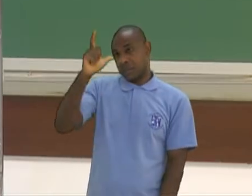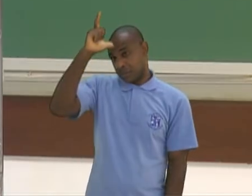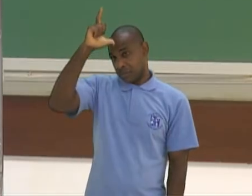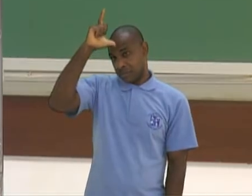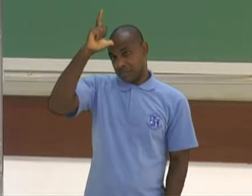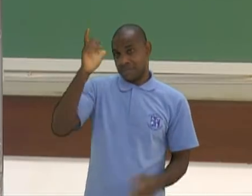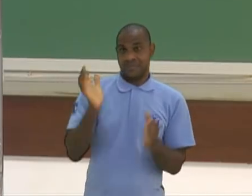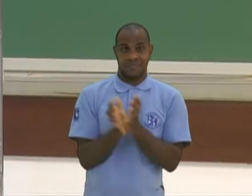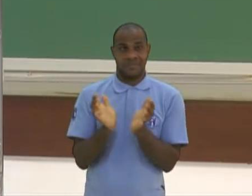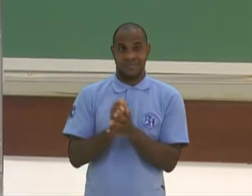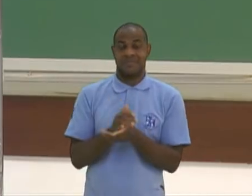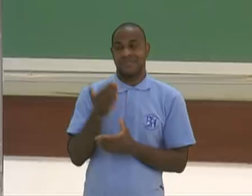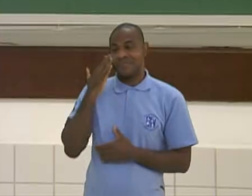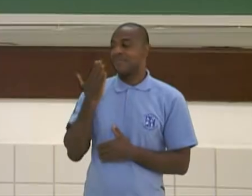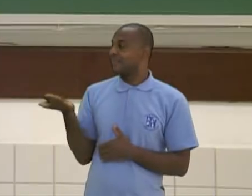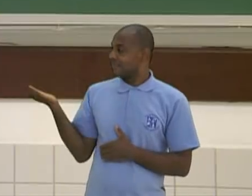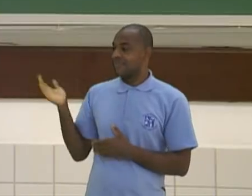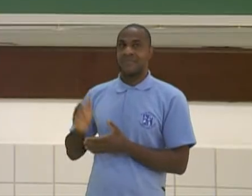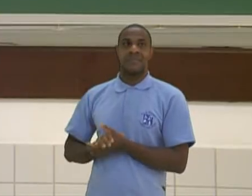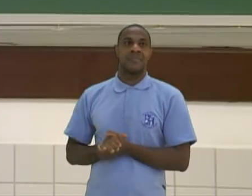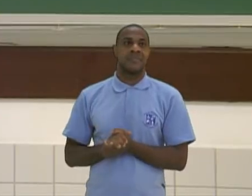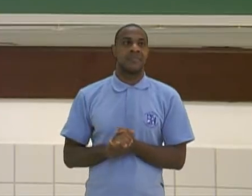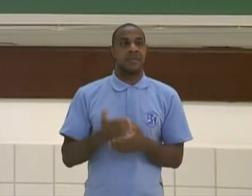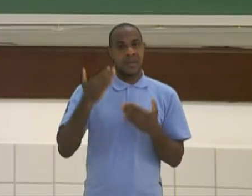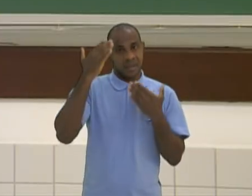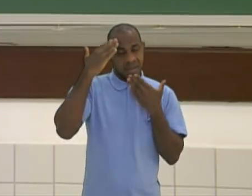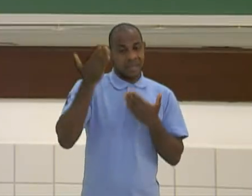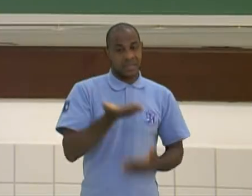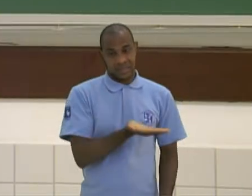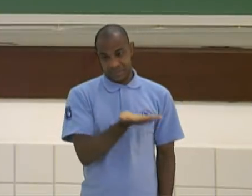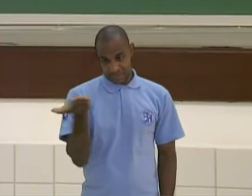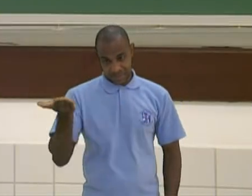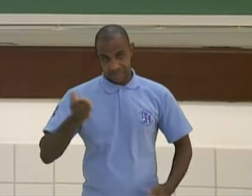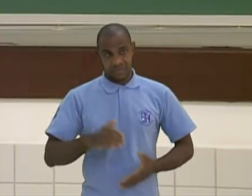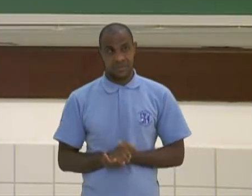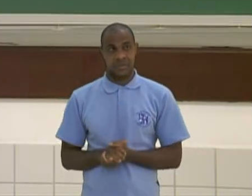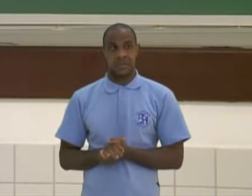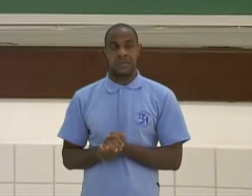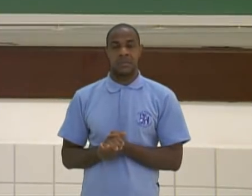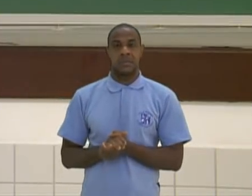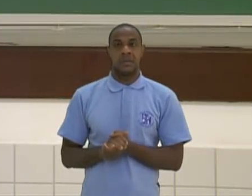povos vizinhos do Império Romano. Só agradecimento a todos vocês,